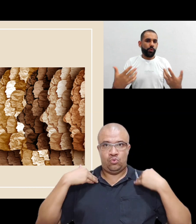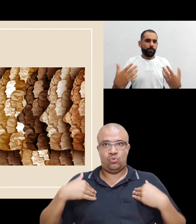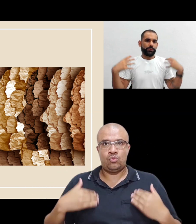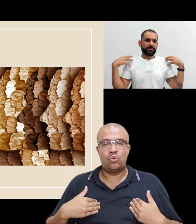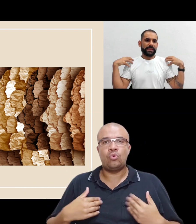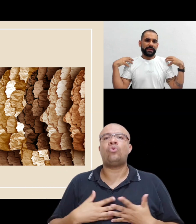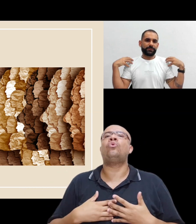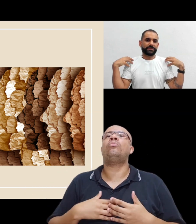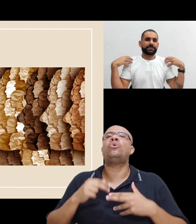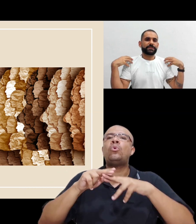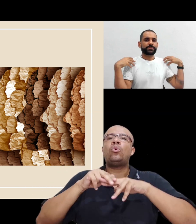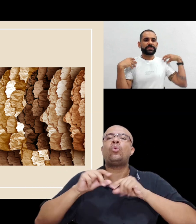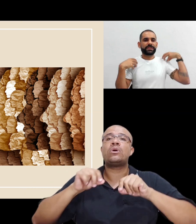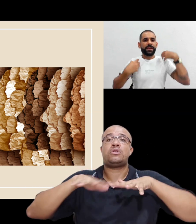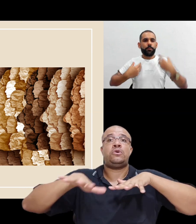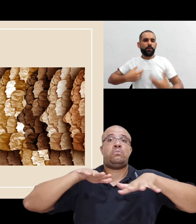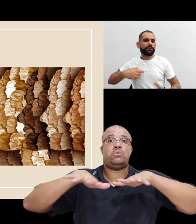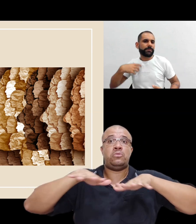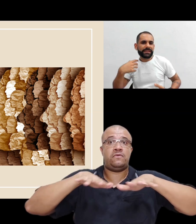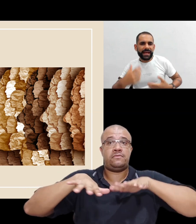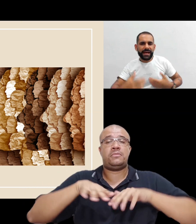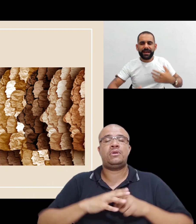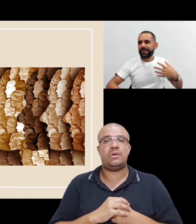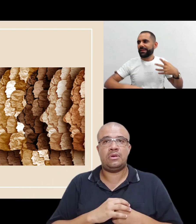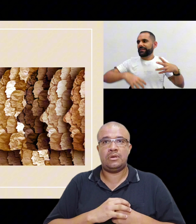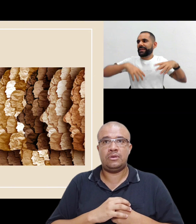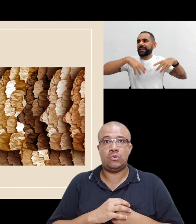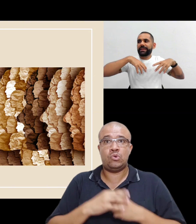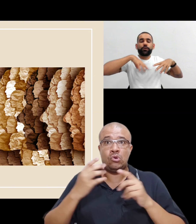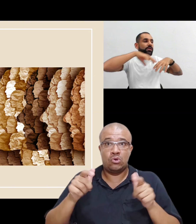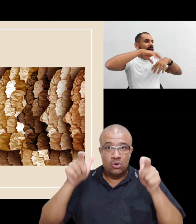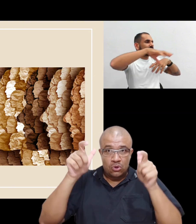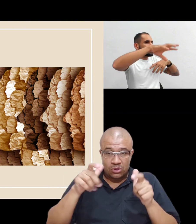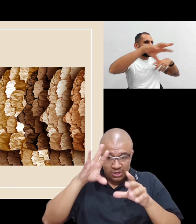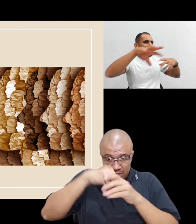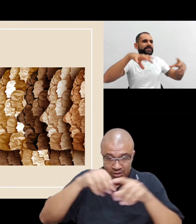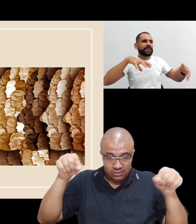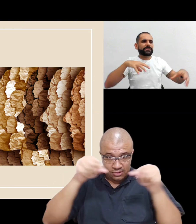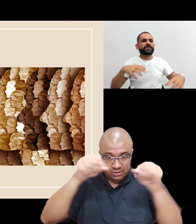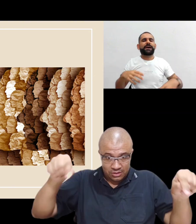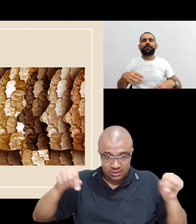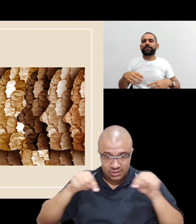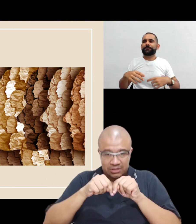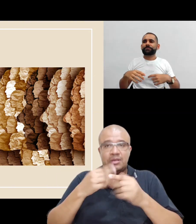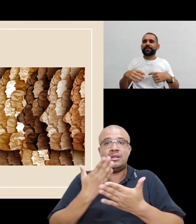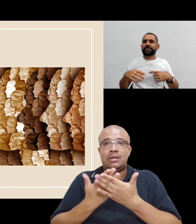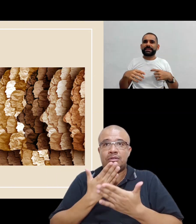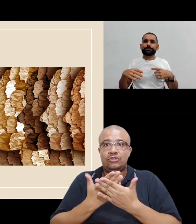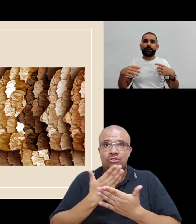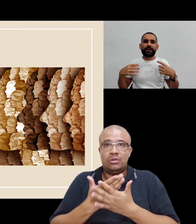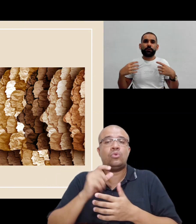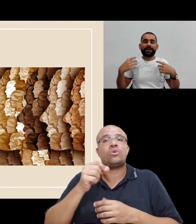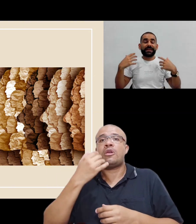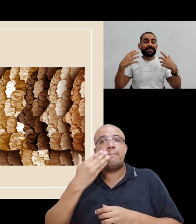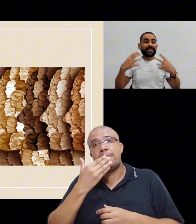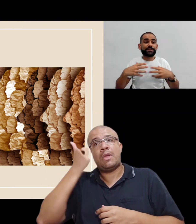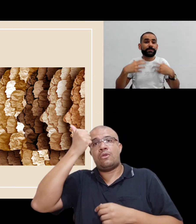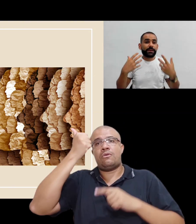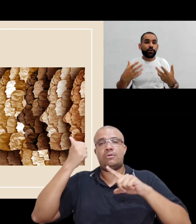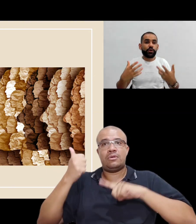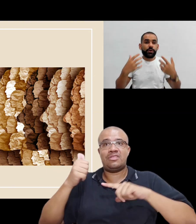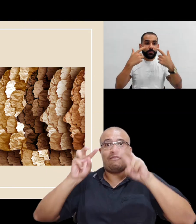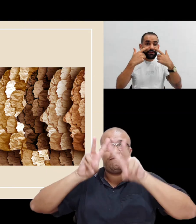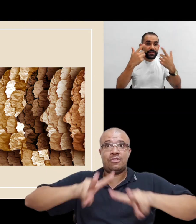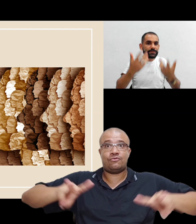o corpo, né? No sentido de movimentar, localizar ele na sala de aula, né? Explorar o que ele tem